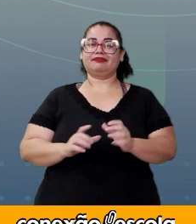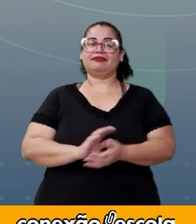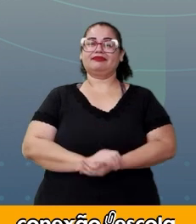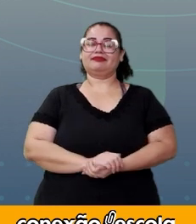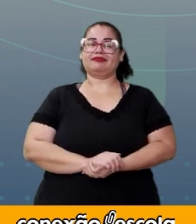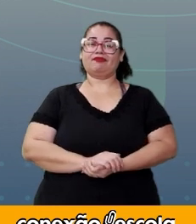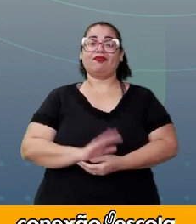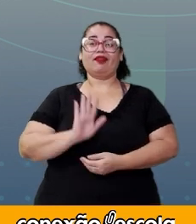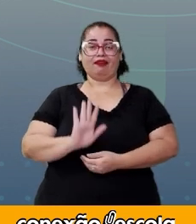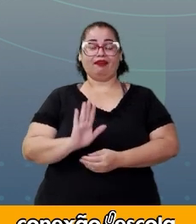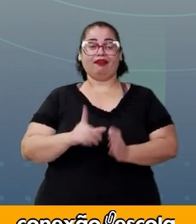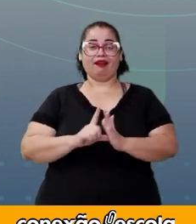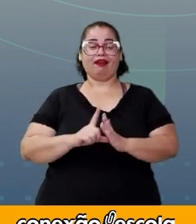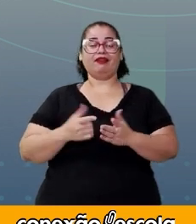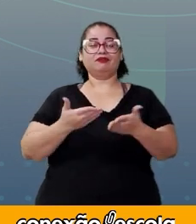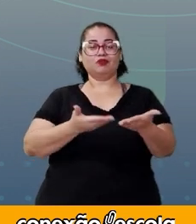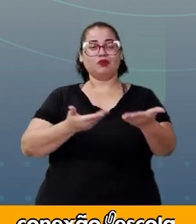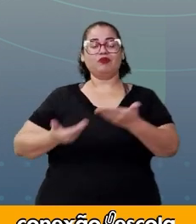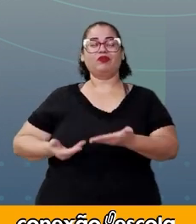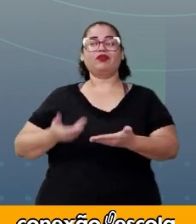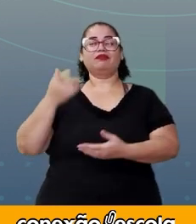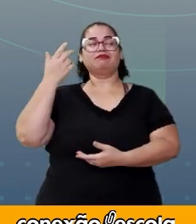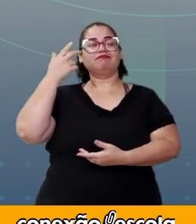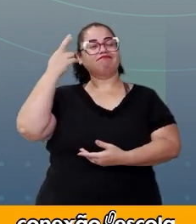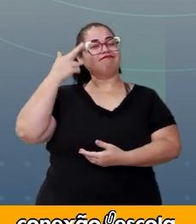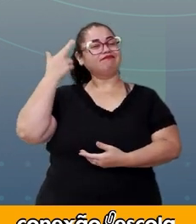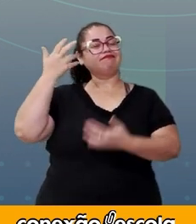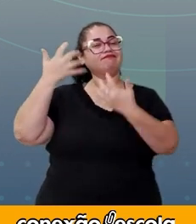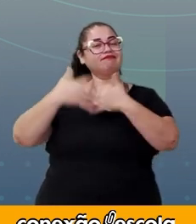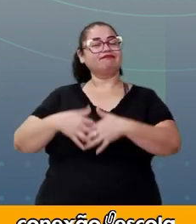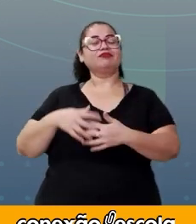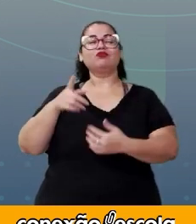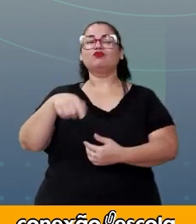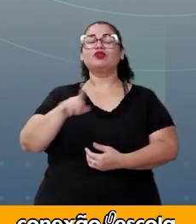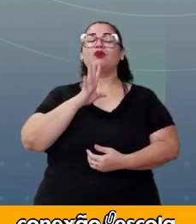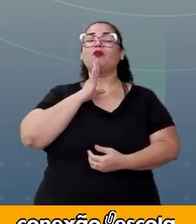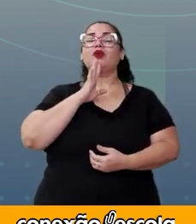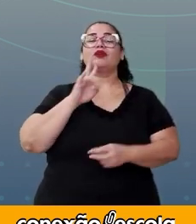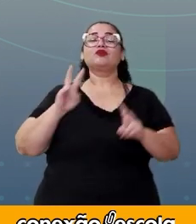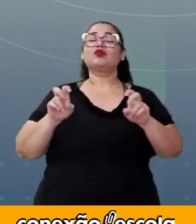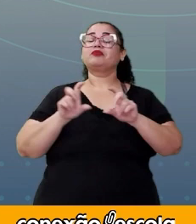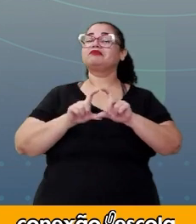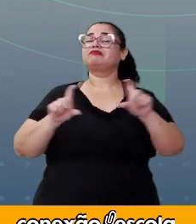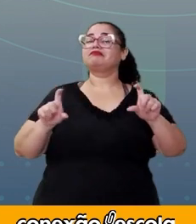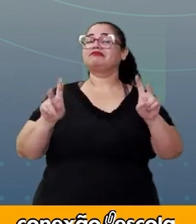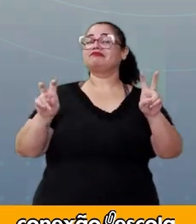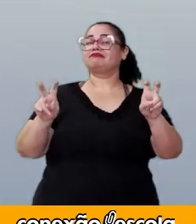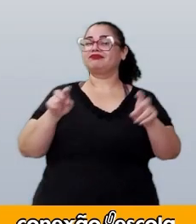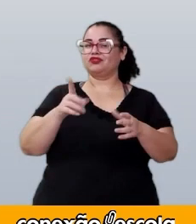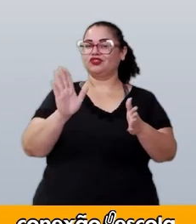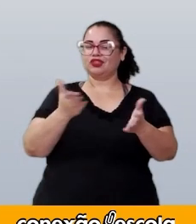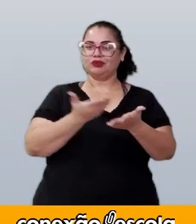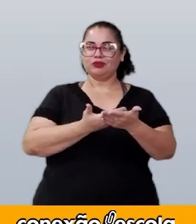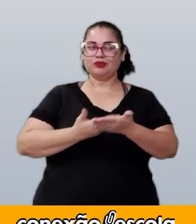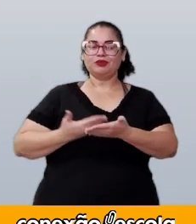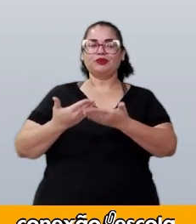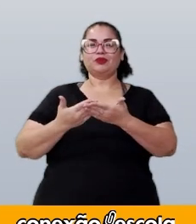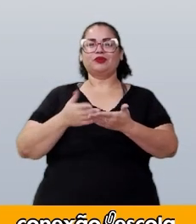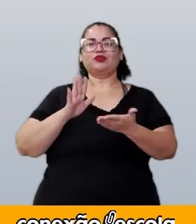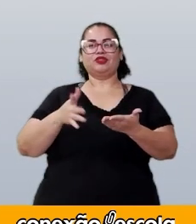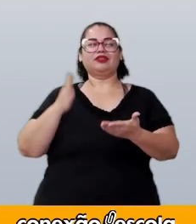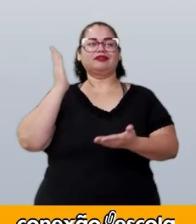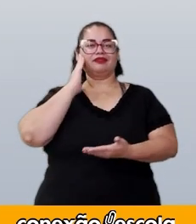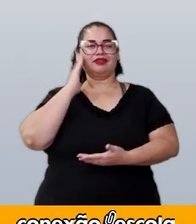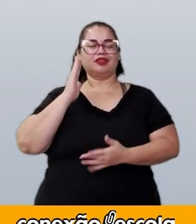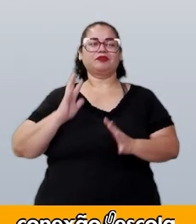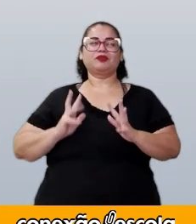eu quero convidar você a refletir comigo a respeito do que você conhece sobre esse termo. Você já estudou? Você já está